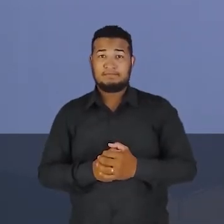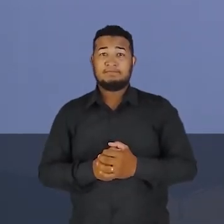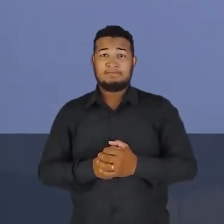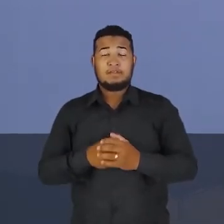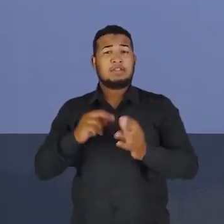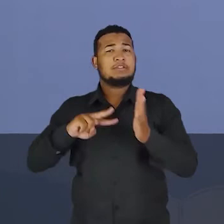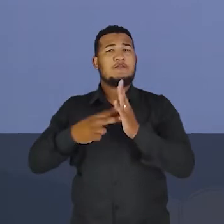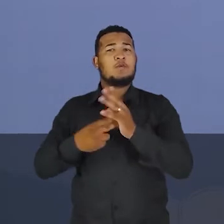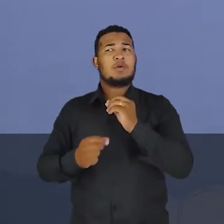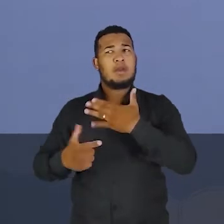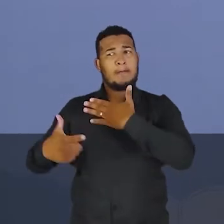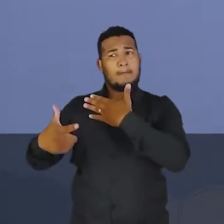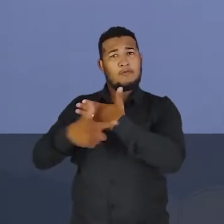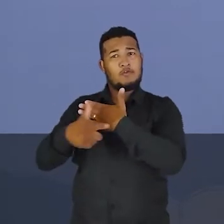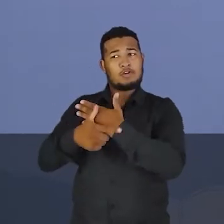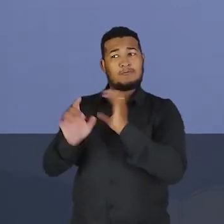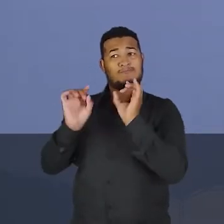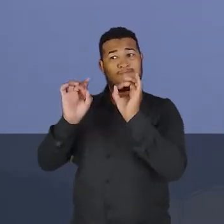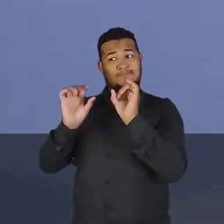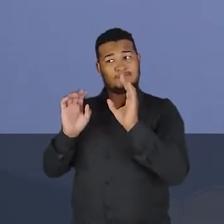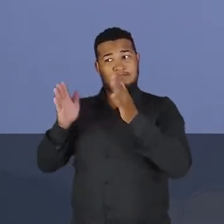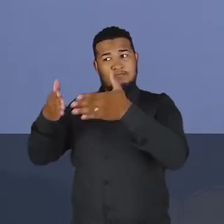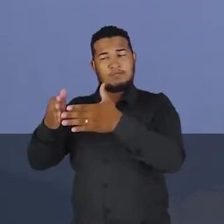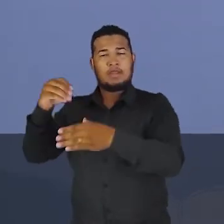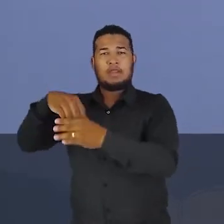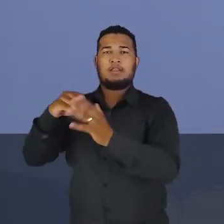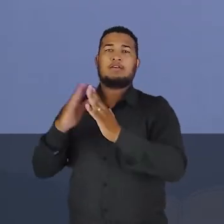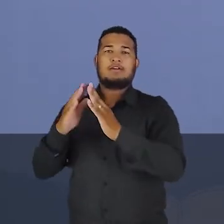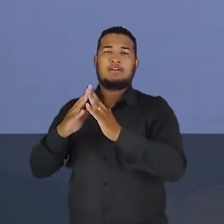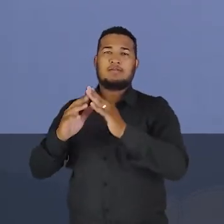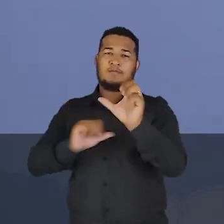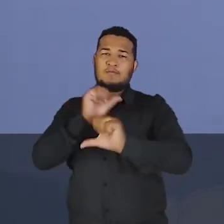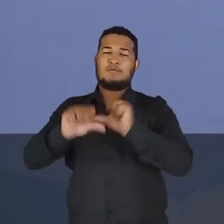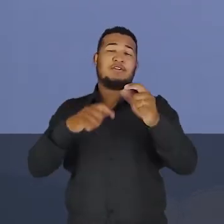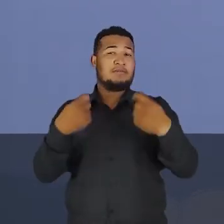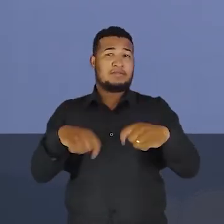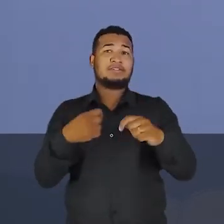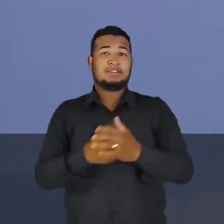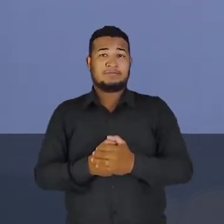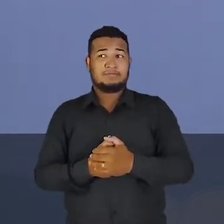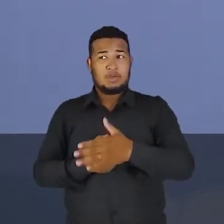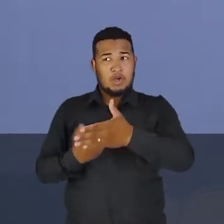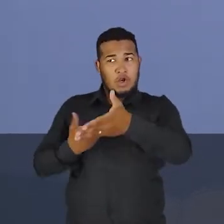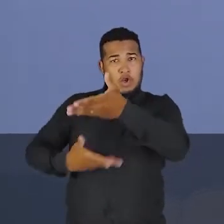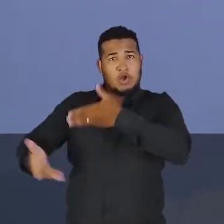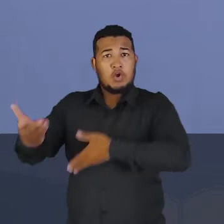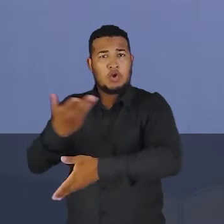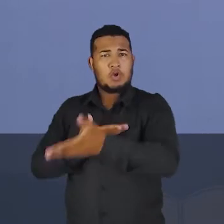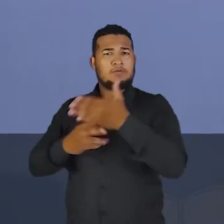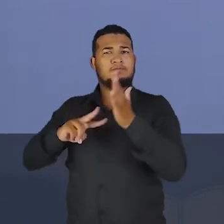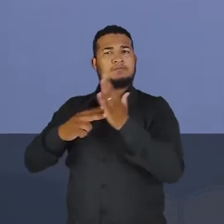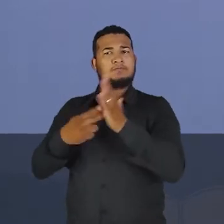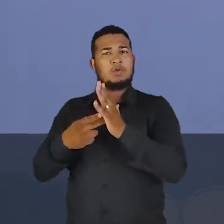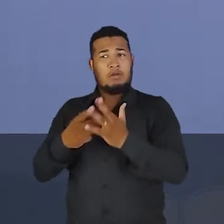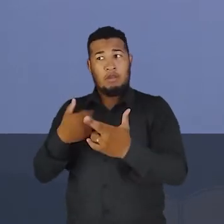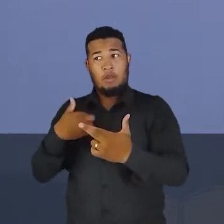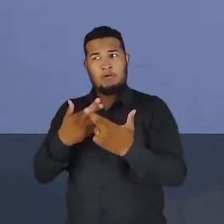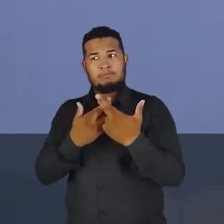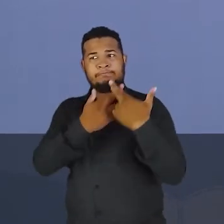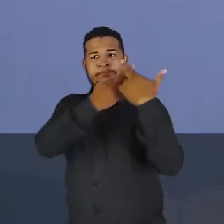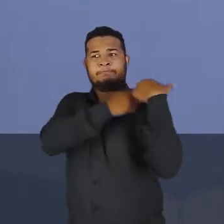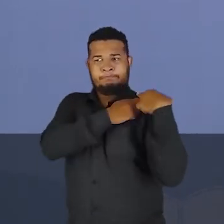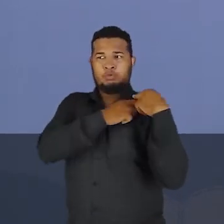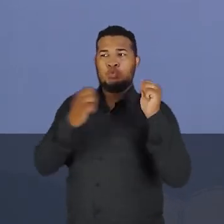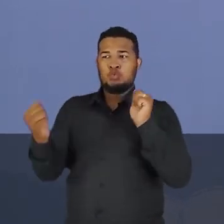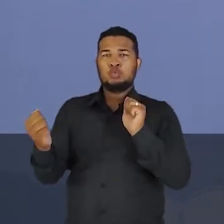que os papéis são muito específicos dentro da casa e isso deve ser mudado. Compartilhar significa eu me